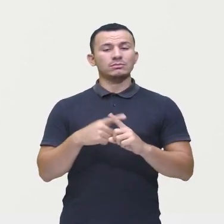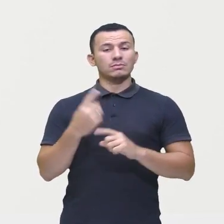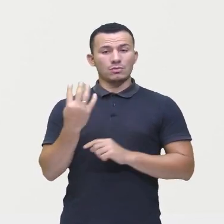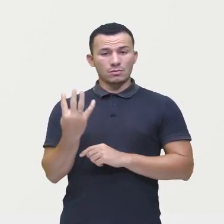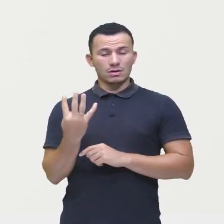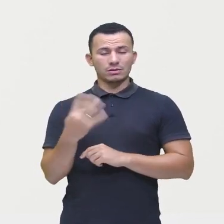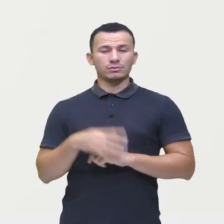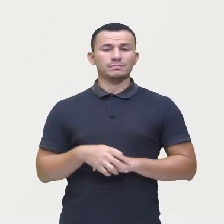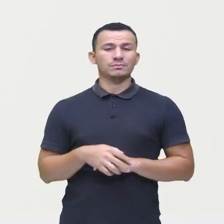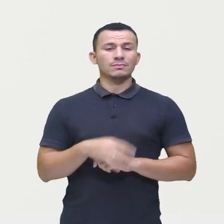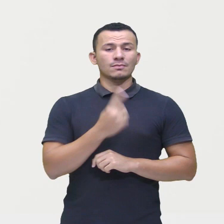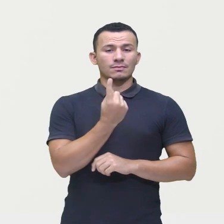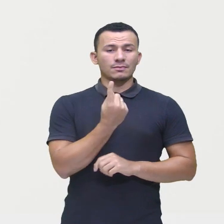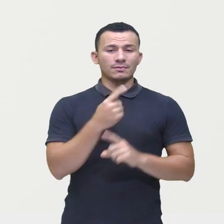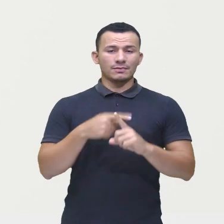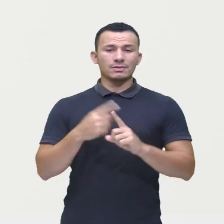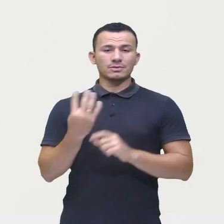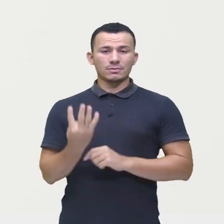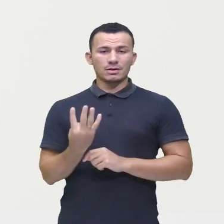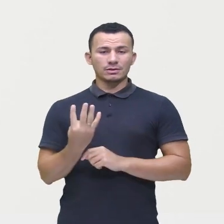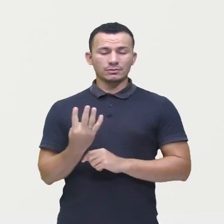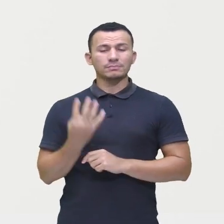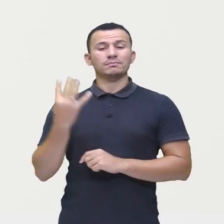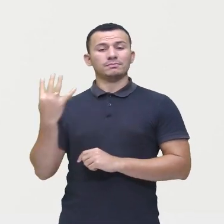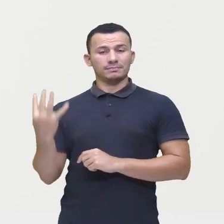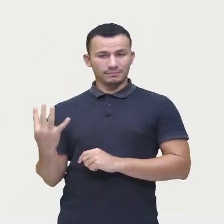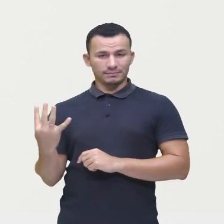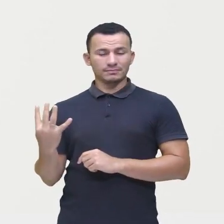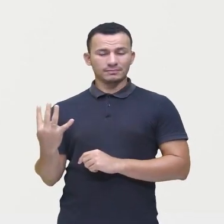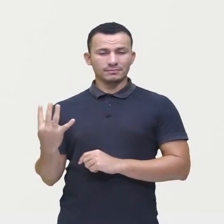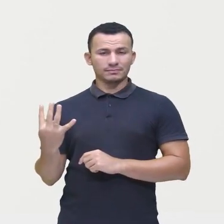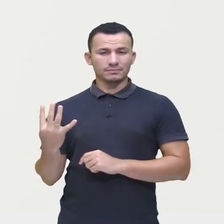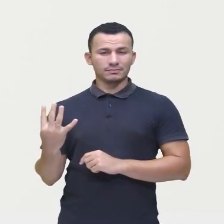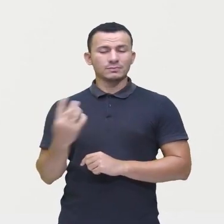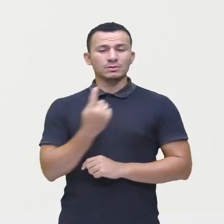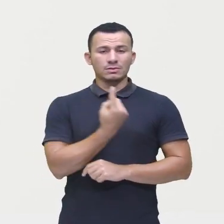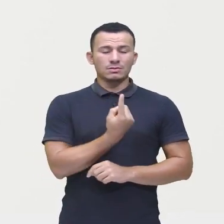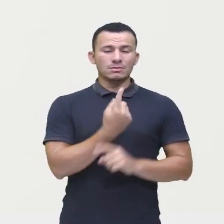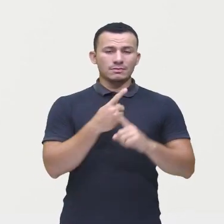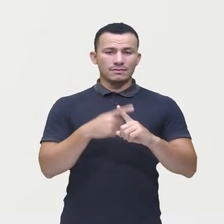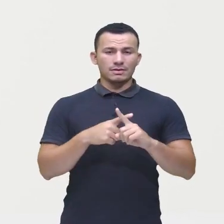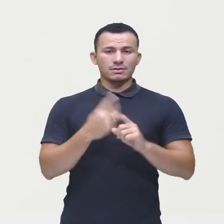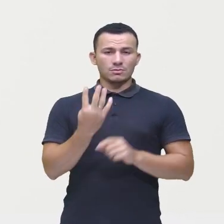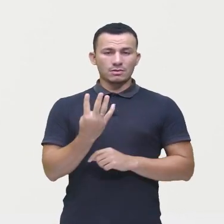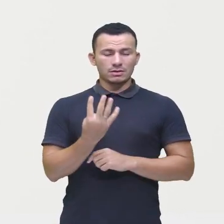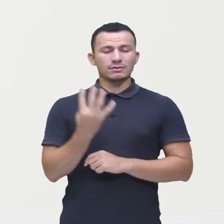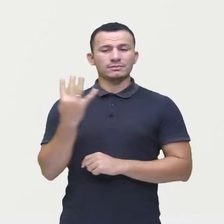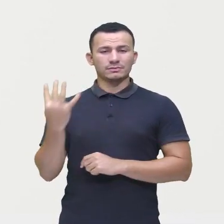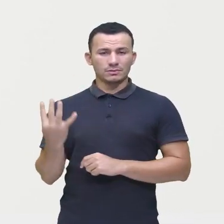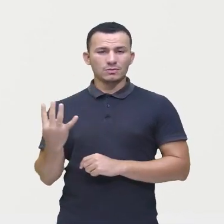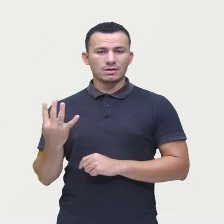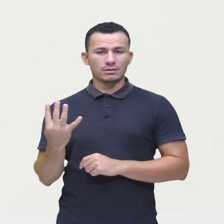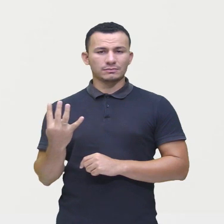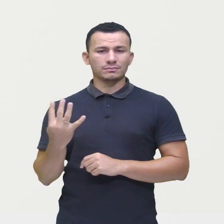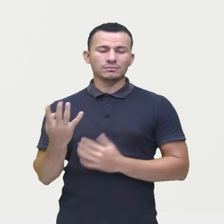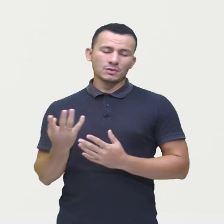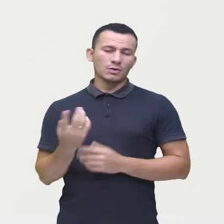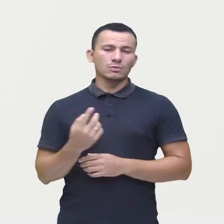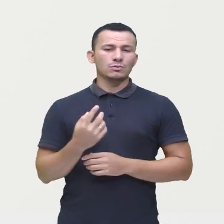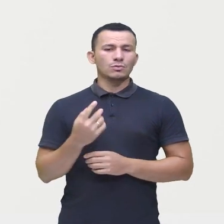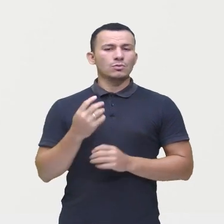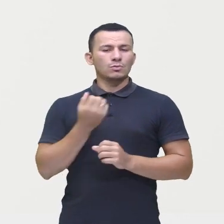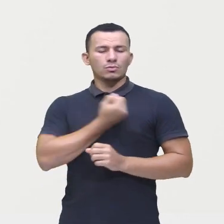1 vezes 4, 4. Ok? 1 vezes 4, 4. Todo número multiplicado por